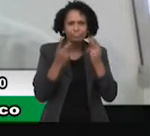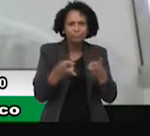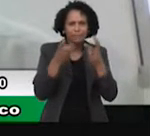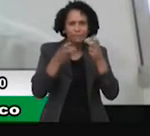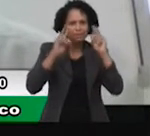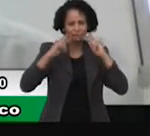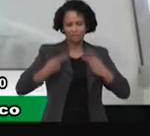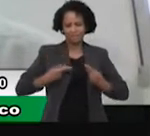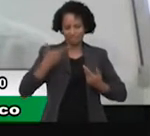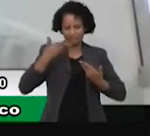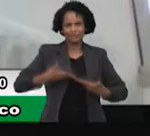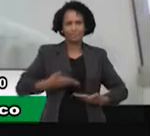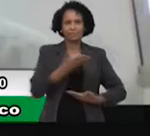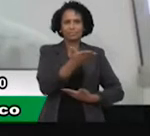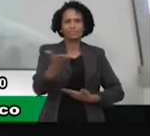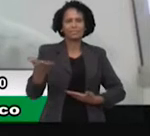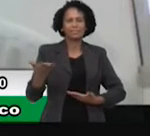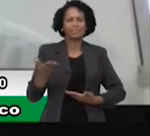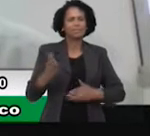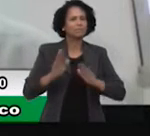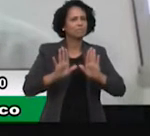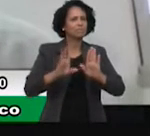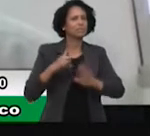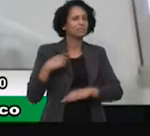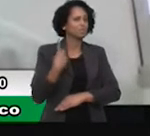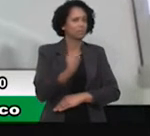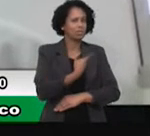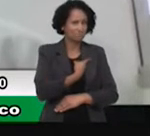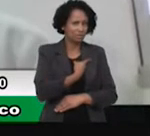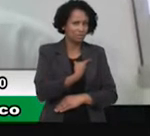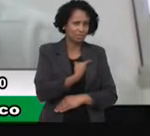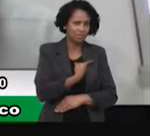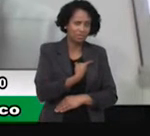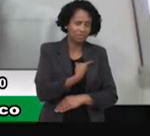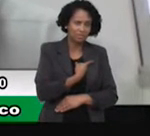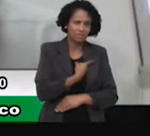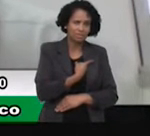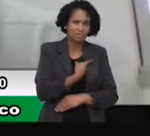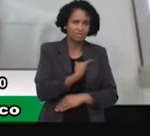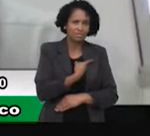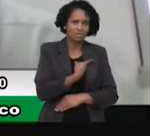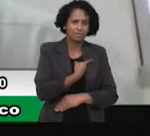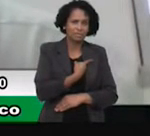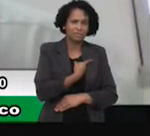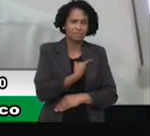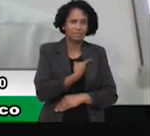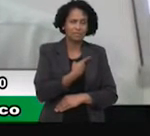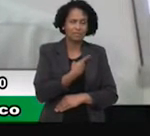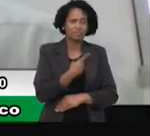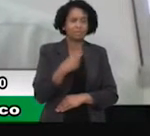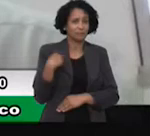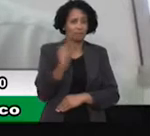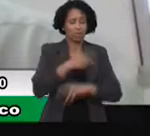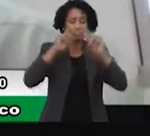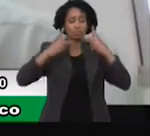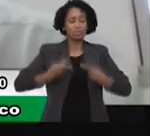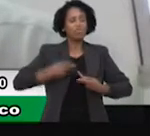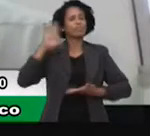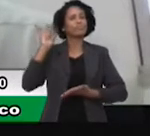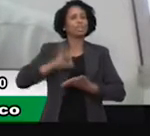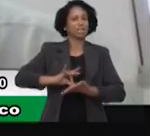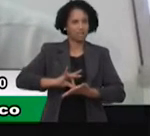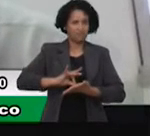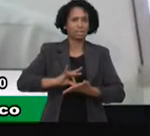de fato, nós não somos nenhum... não estamos fora da realidade humana, nós somos